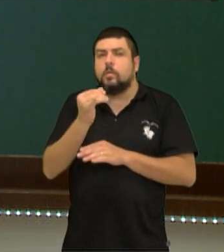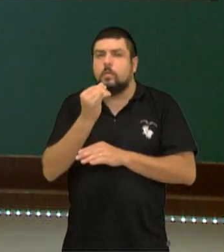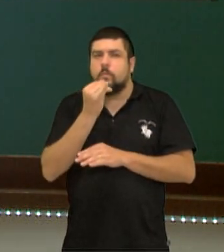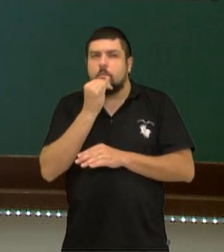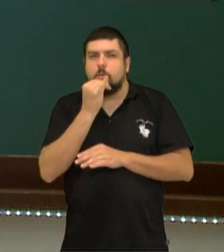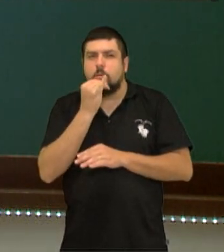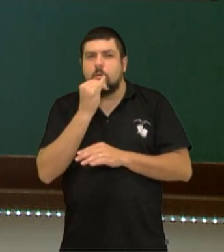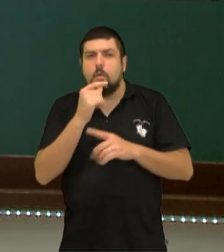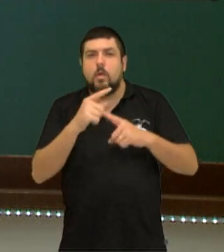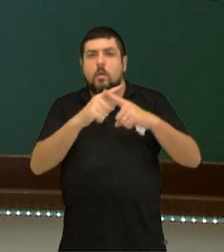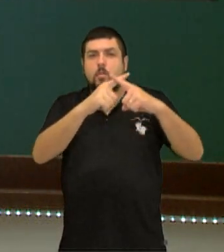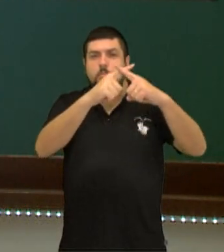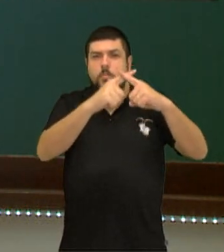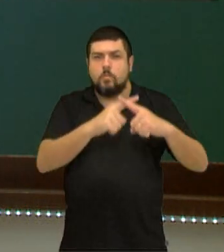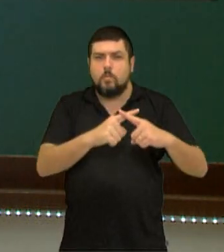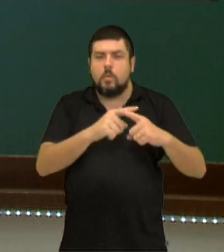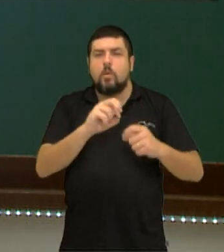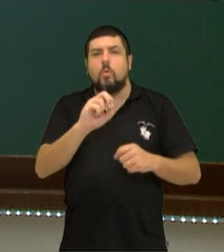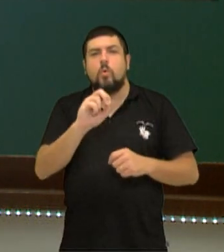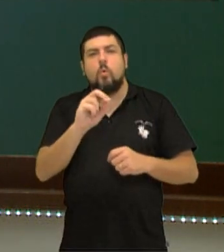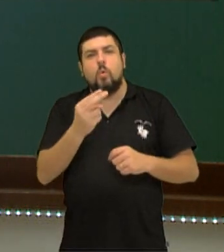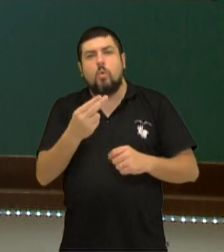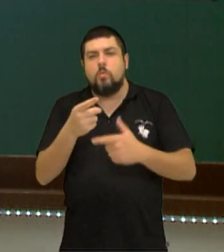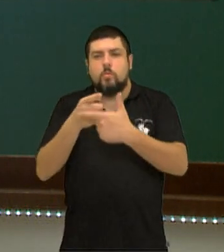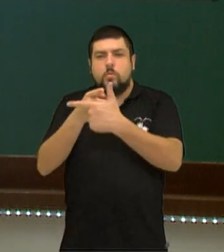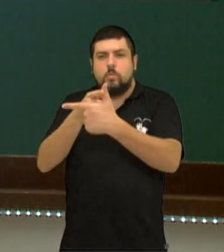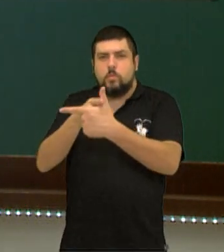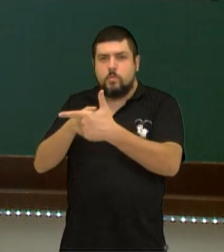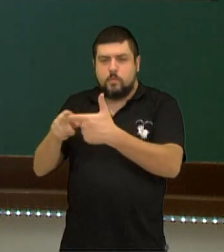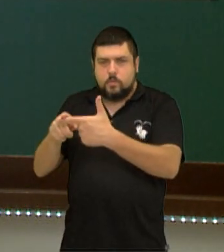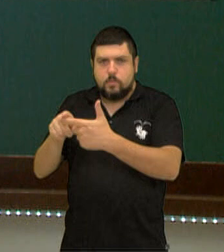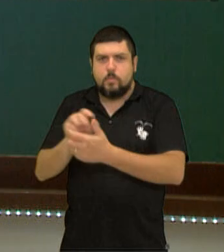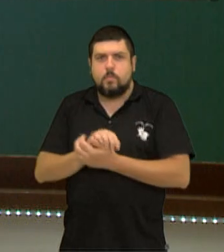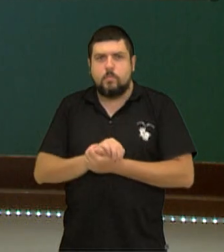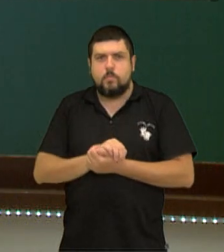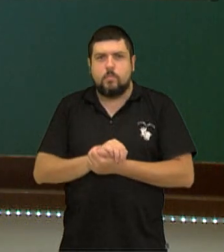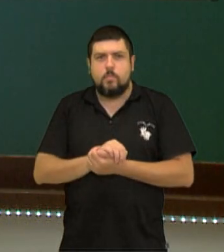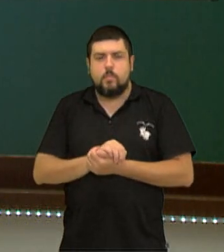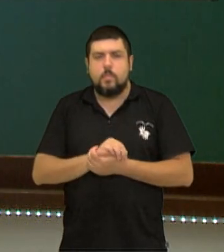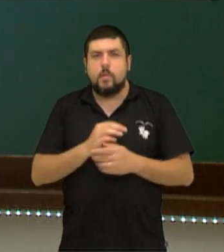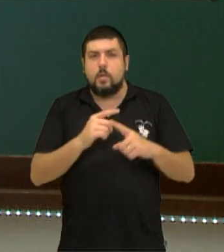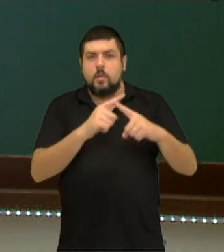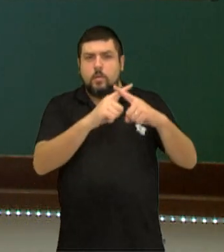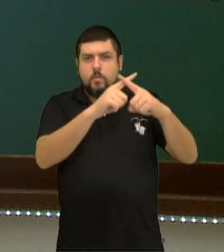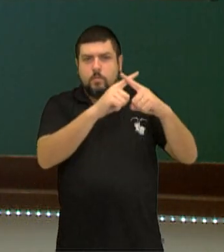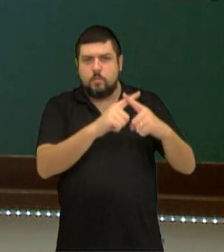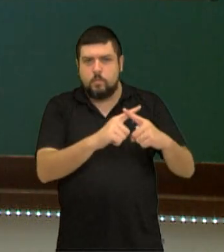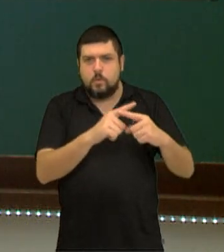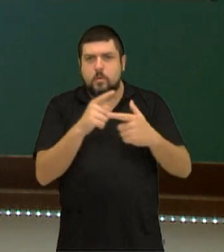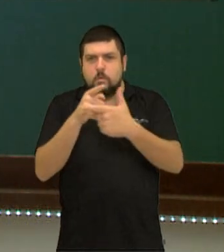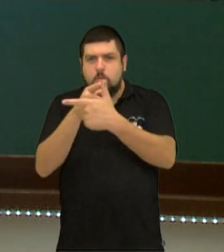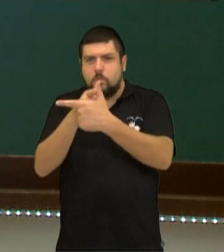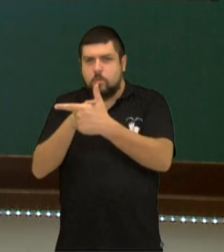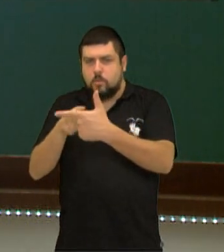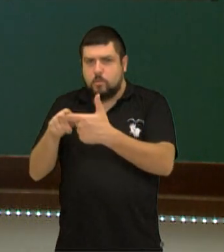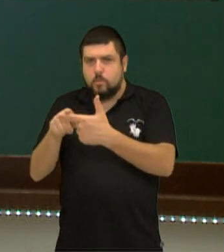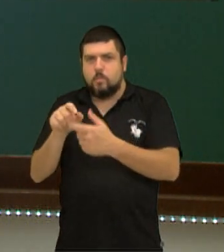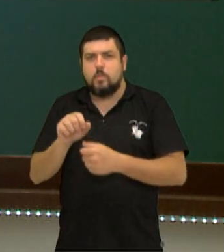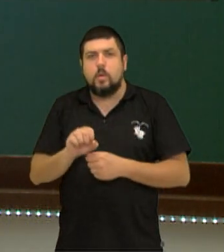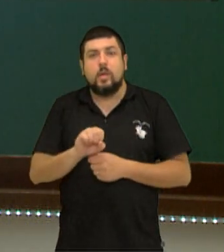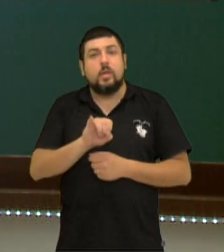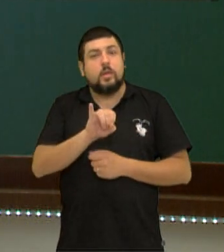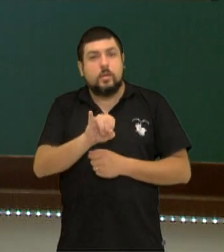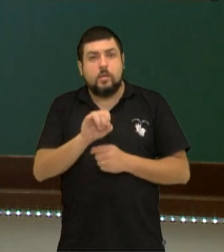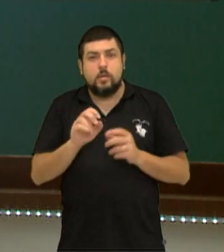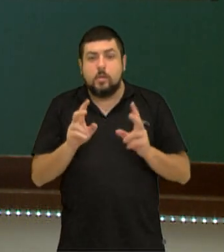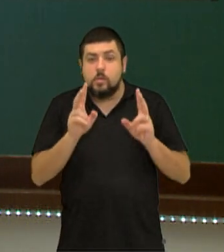com multiplicação e divisão de números inteiros. Na multiplicação e divisão, quando os sinais